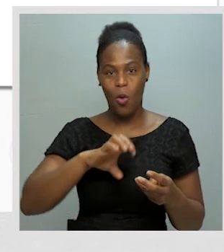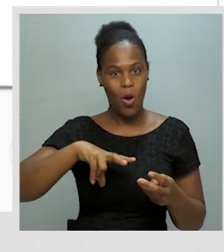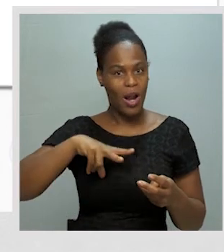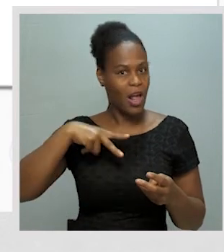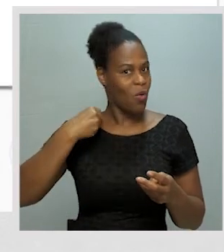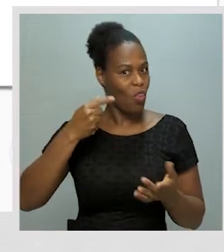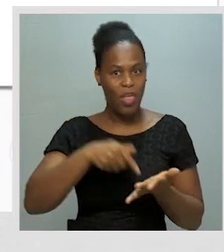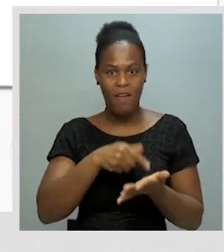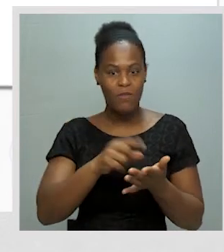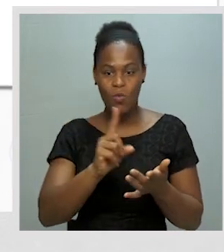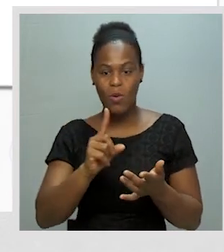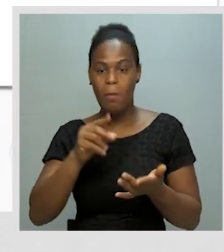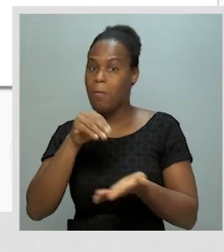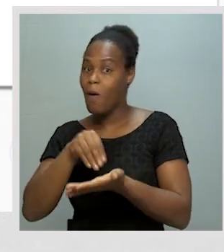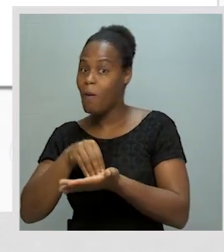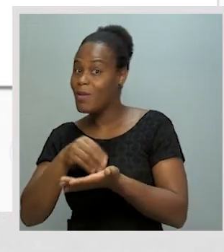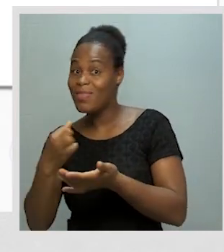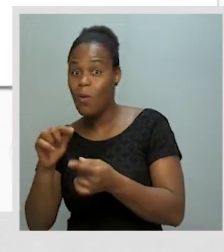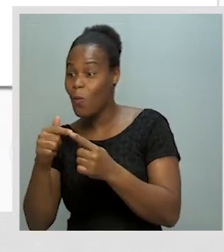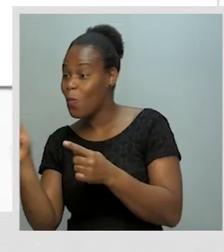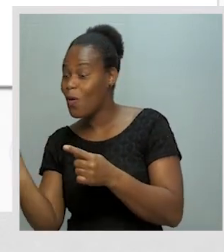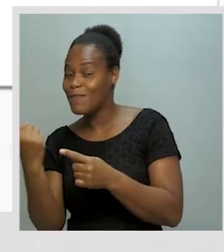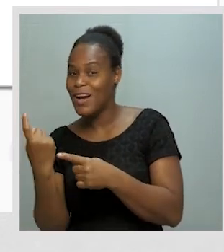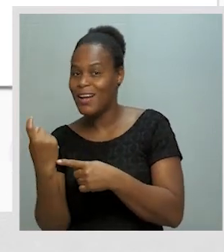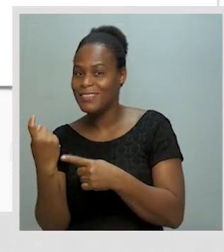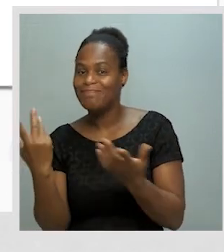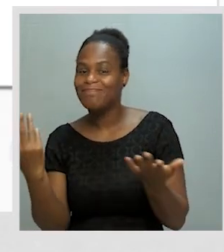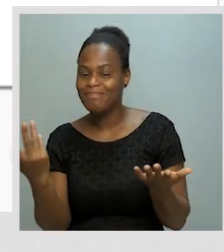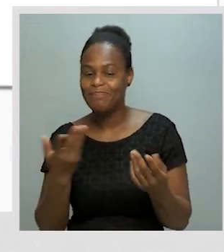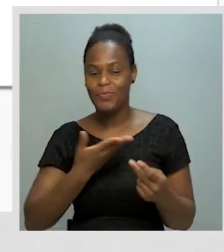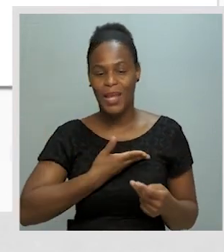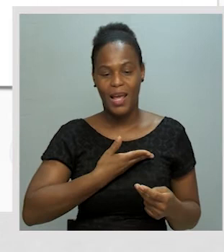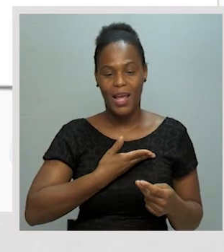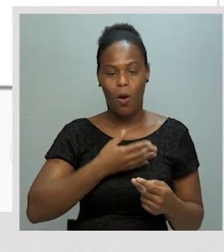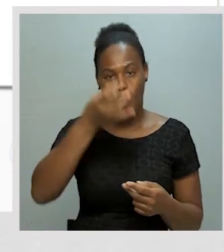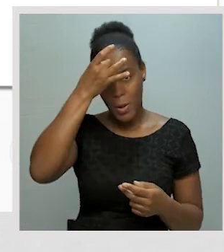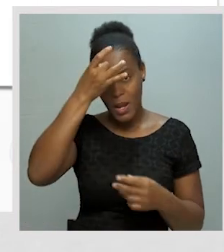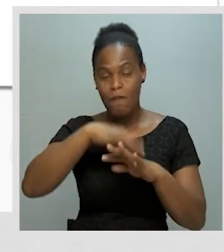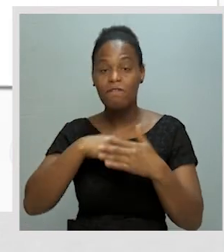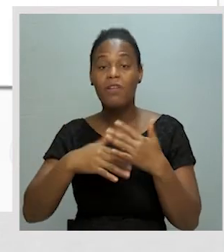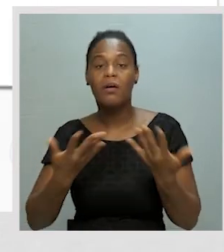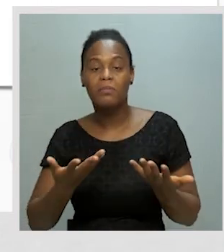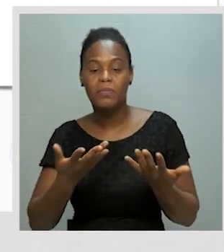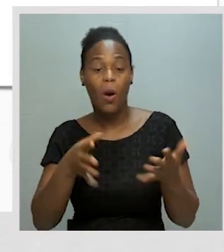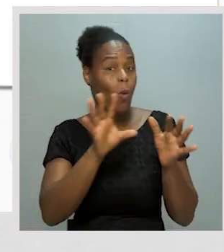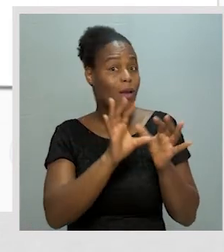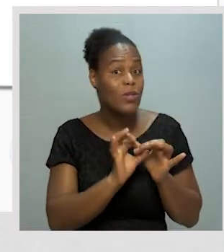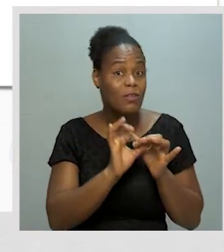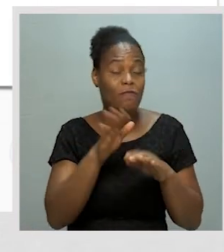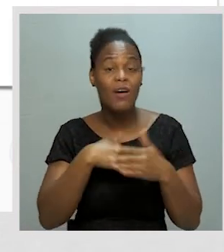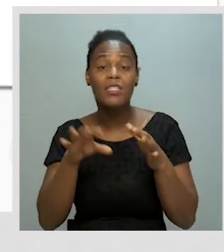ao rico não deves e ao pobre não. D, a união faz